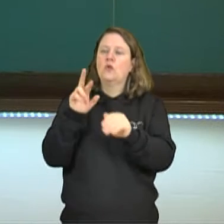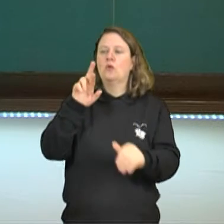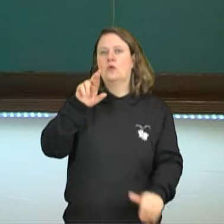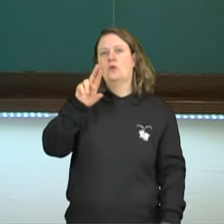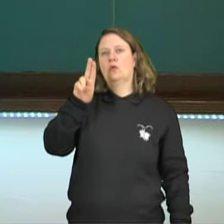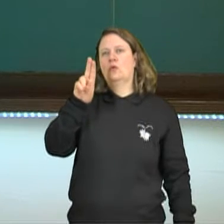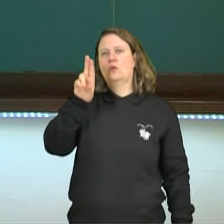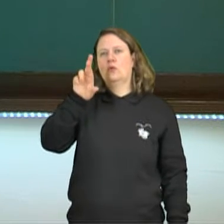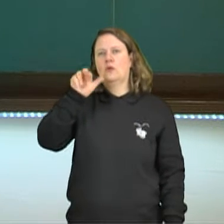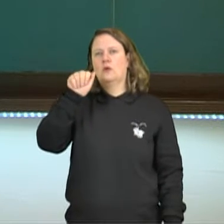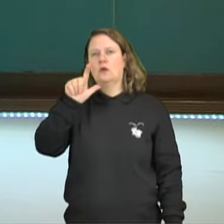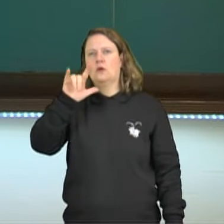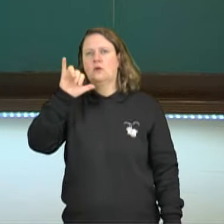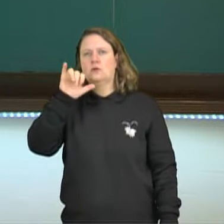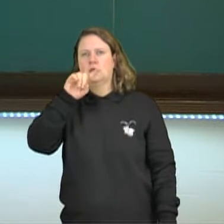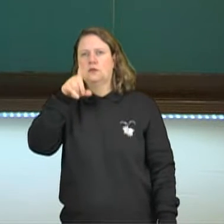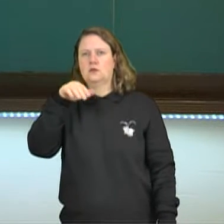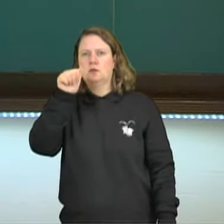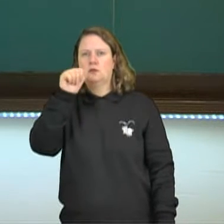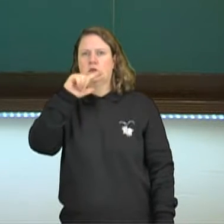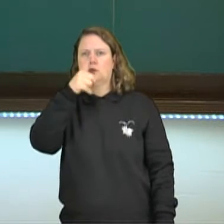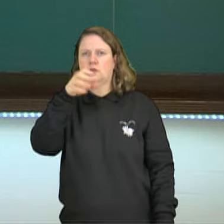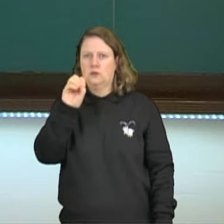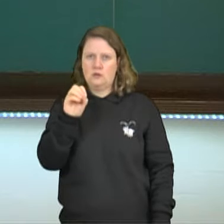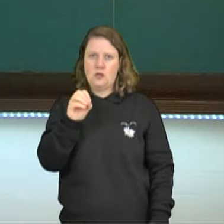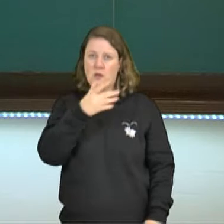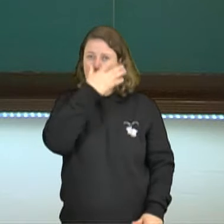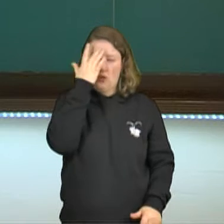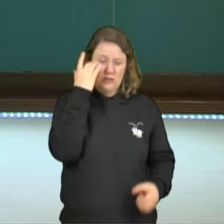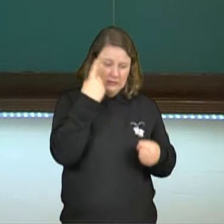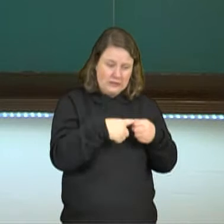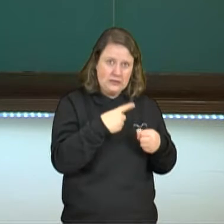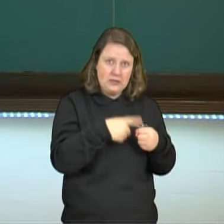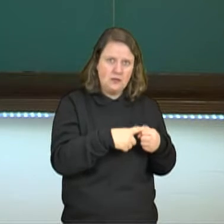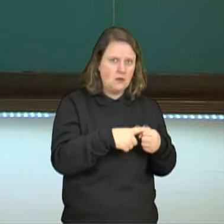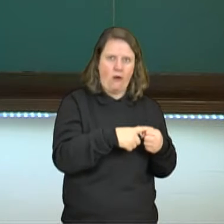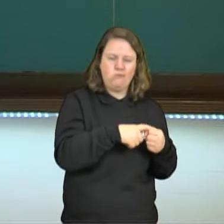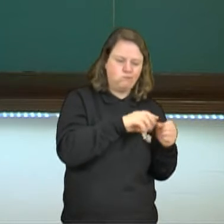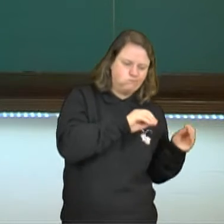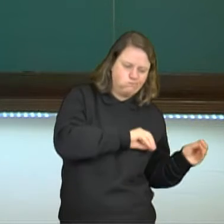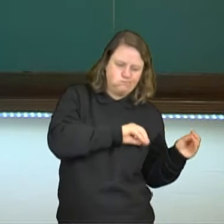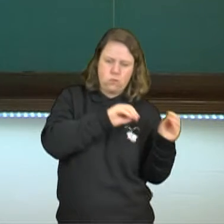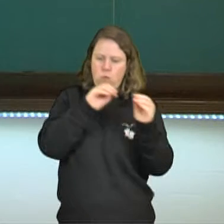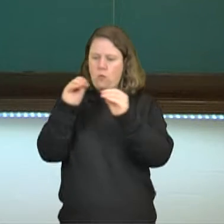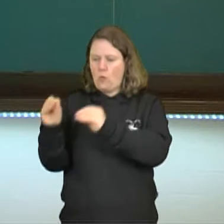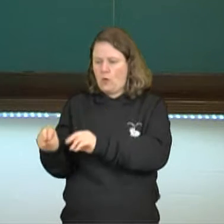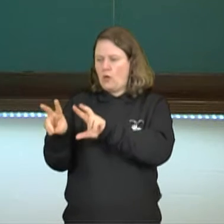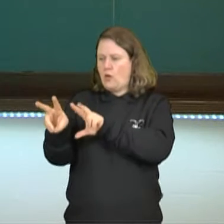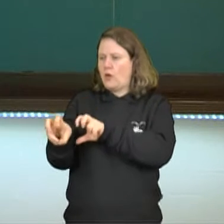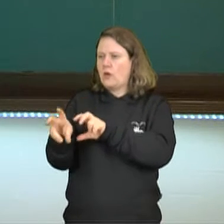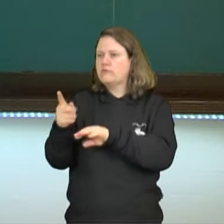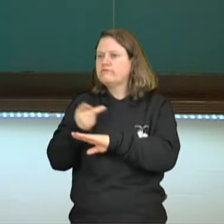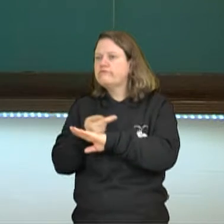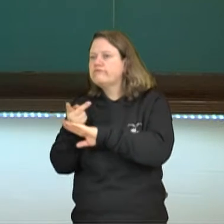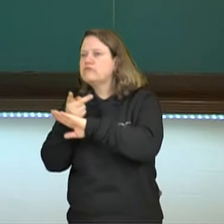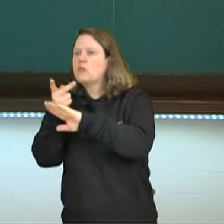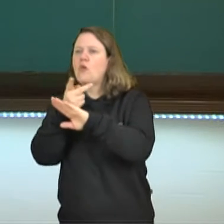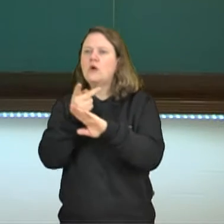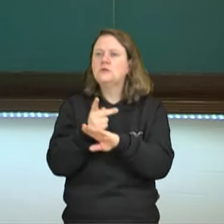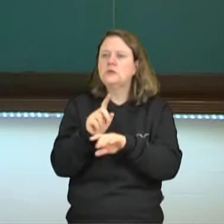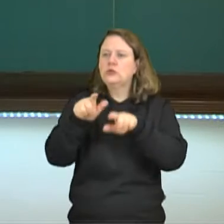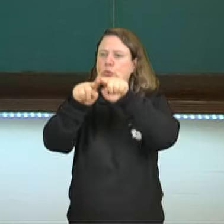o esvaziamento das cidades e essas pessoas se dirigindo ao campo em busca de terra, de